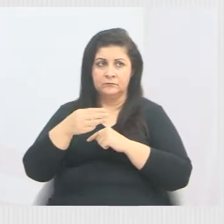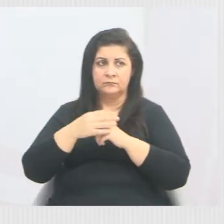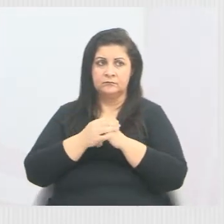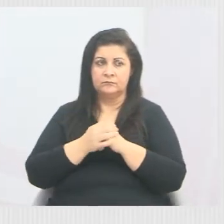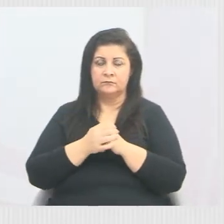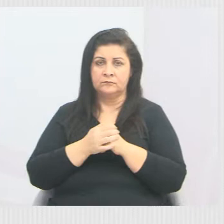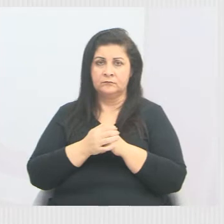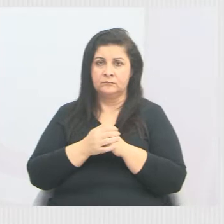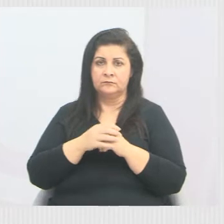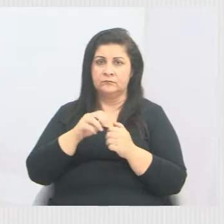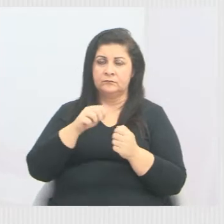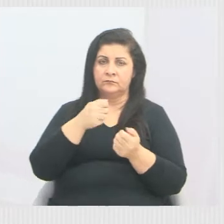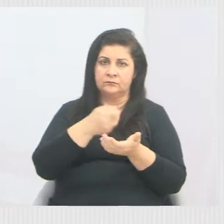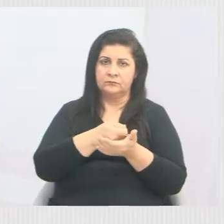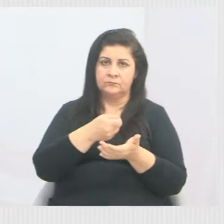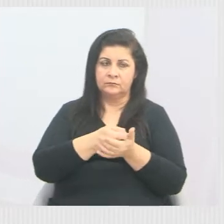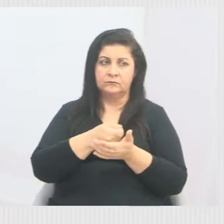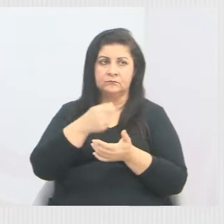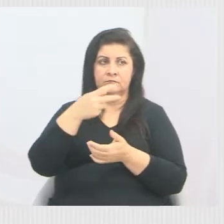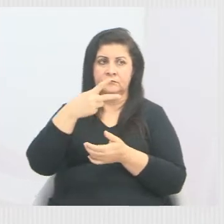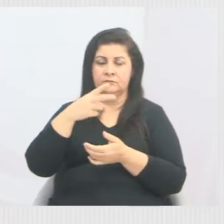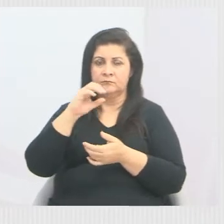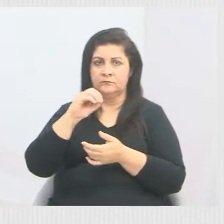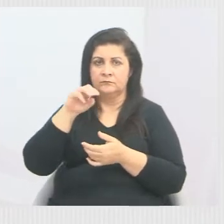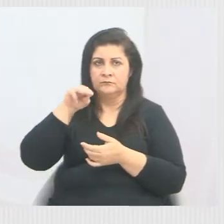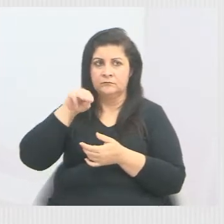183.347.000 e liquidada até esse momento